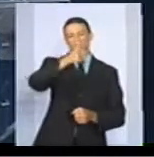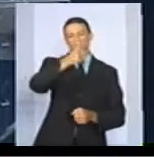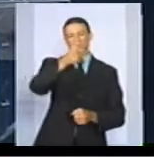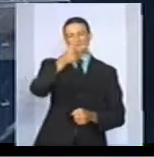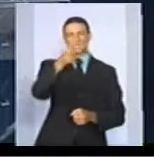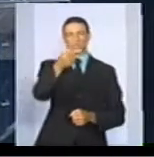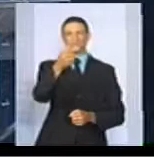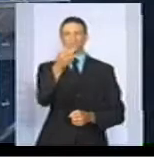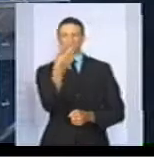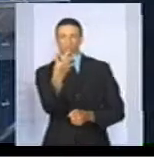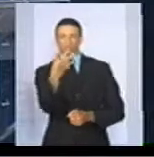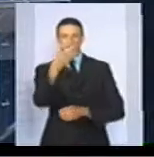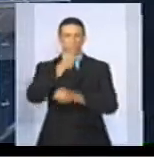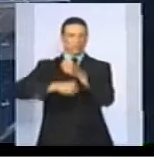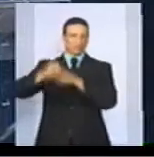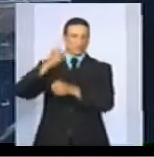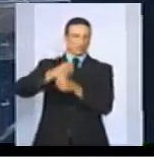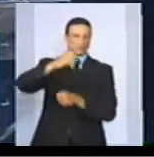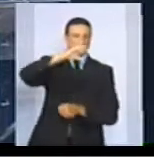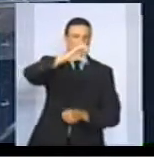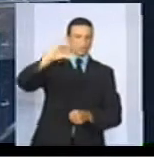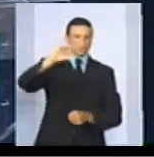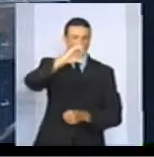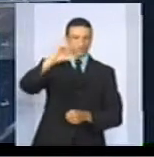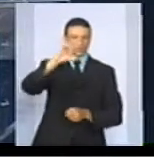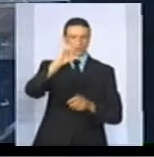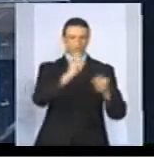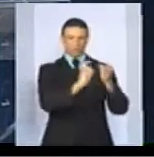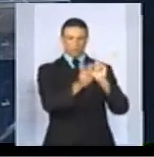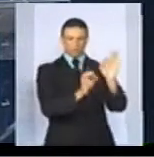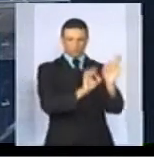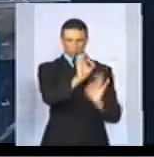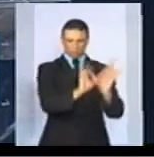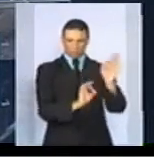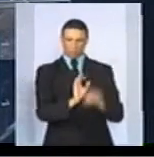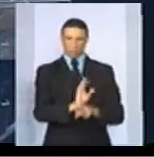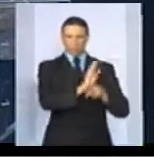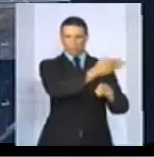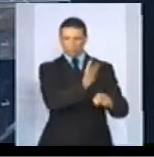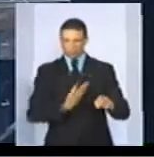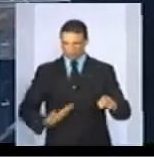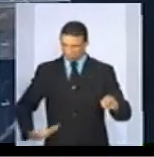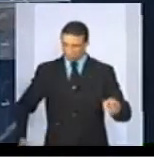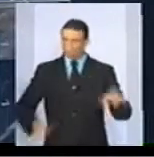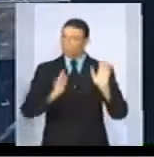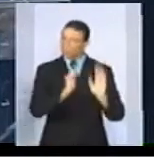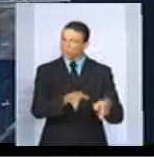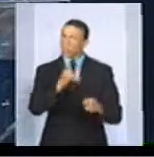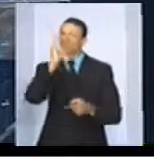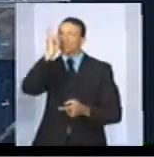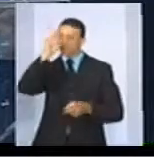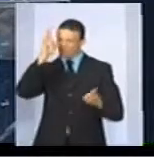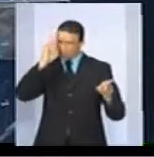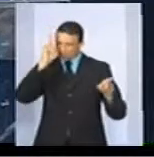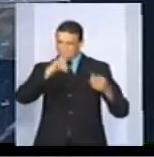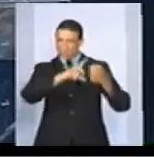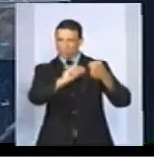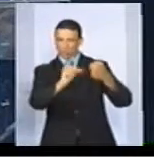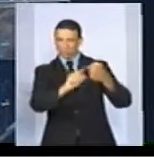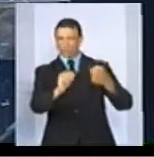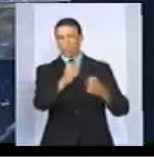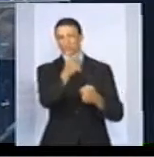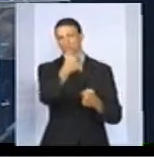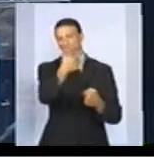99 que regula o processo administrativo no âmbito da administração pública e me permito aqui lembrar o seu artigo sego